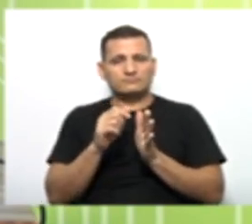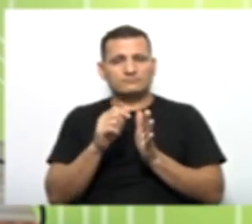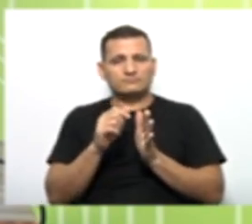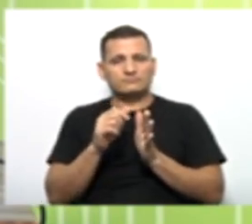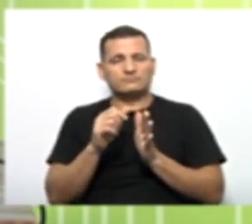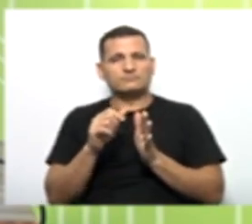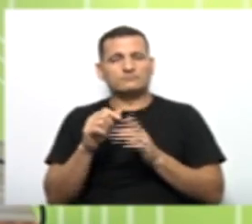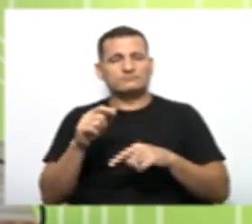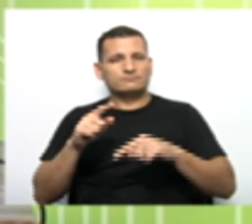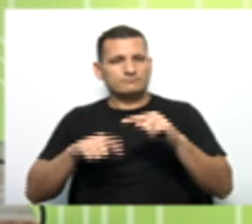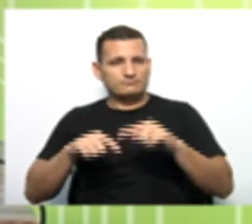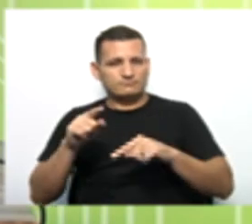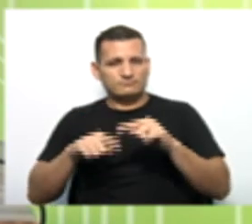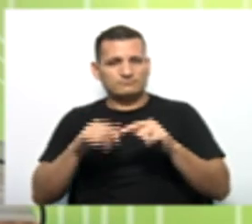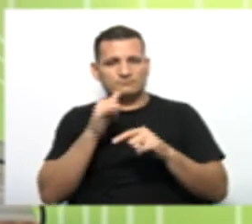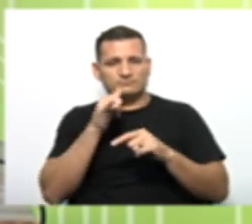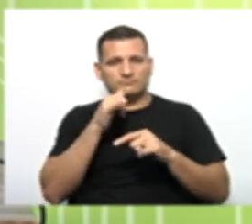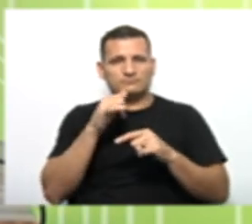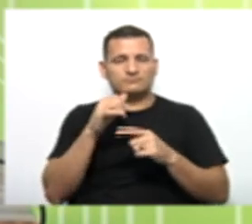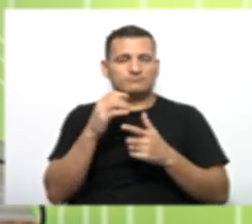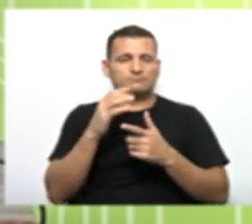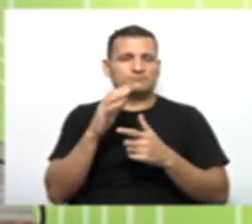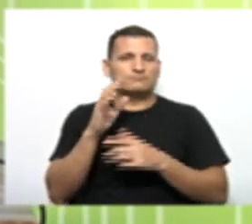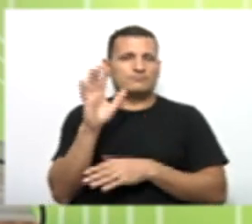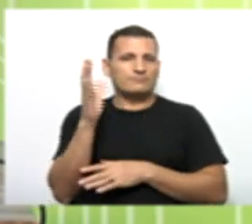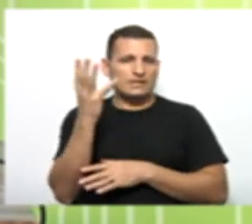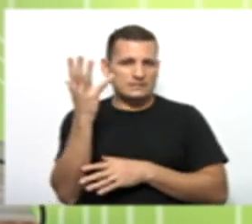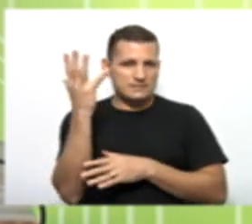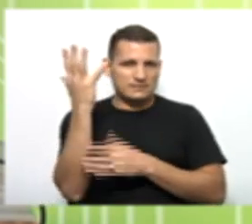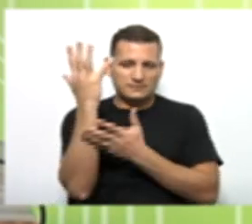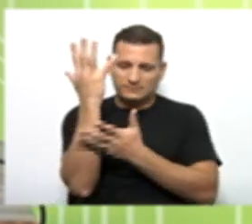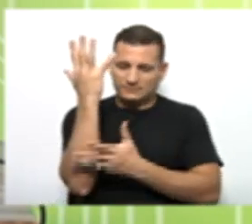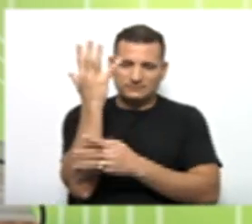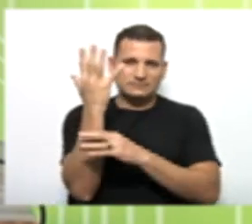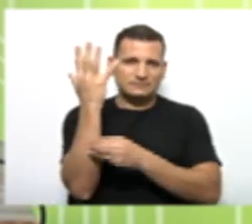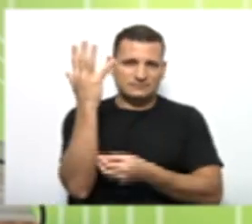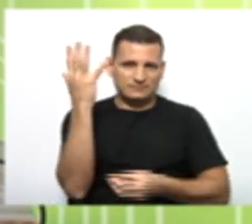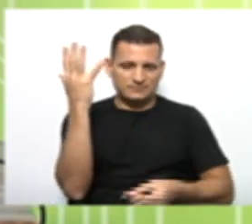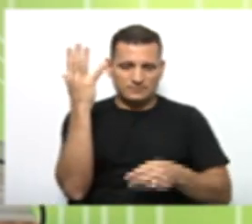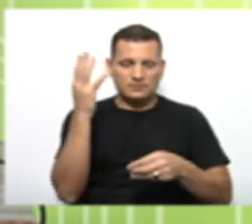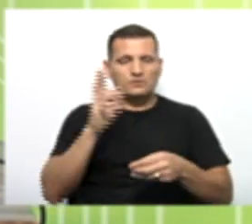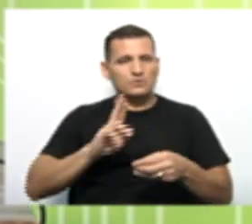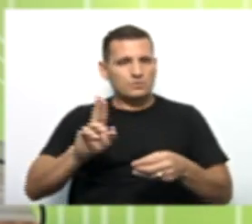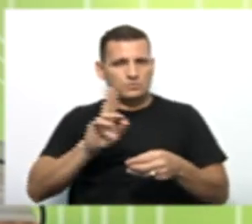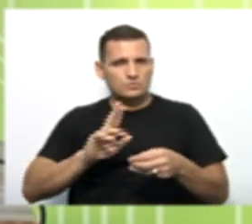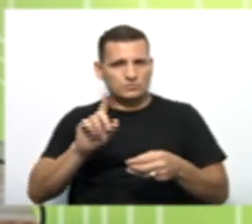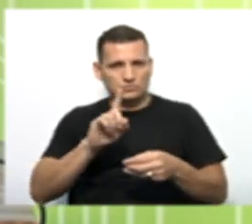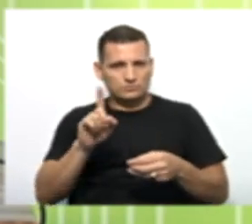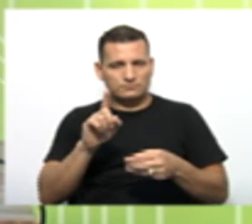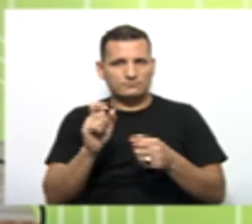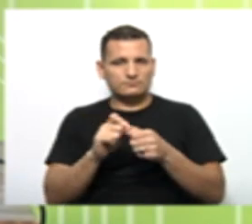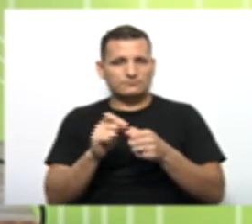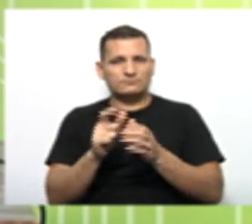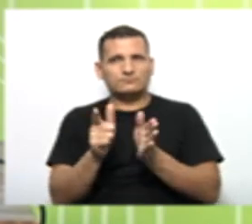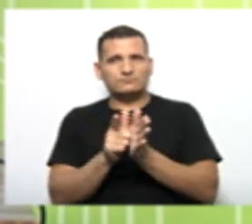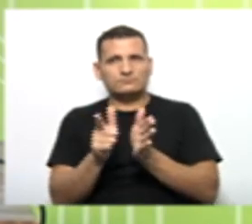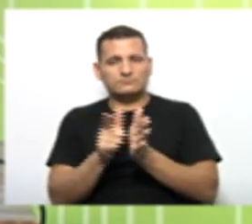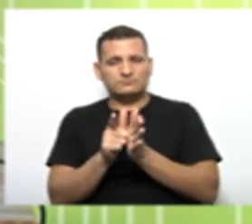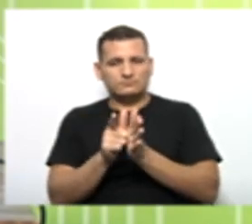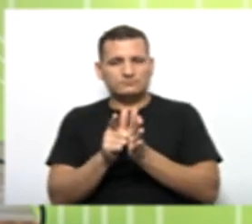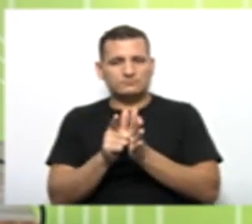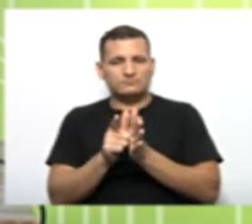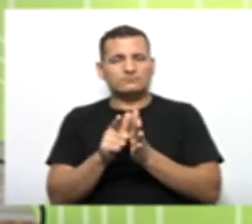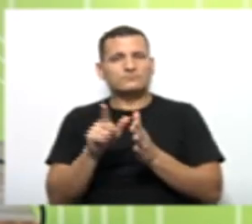parte da matéria-prima, como por exemplo, casca das madeiras, partes das madeiras que não puderam ser utilizadas para a produção de papel, para